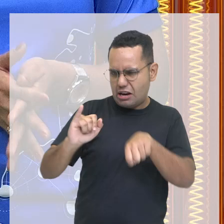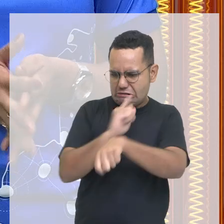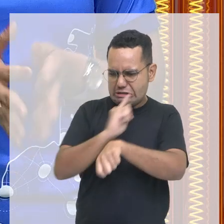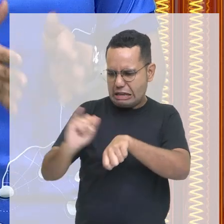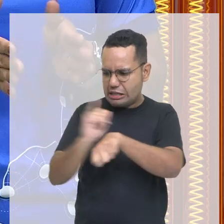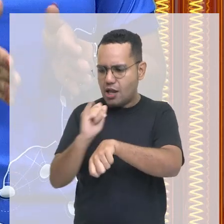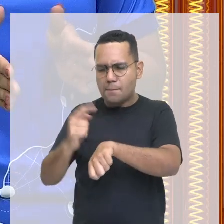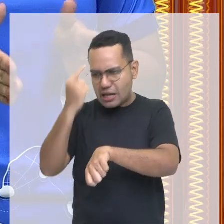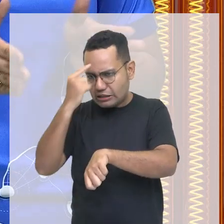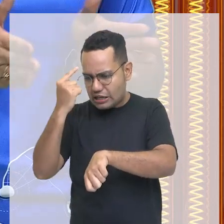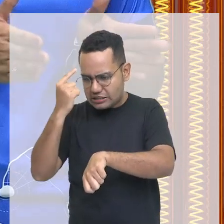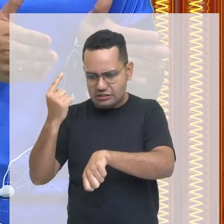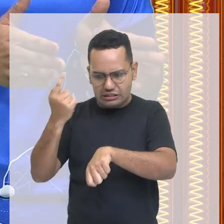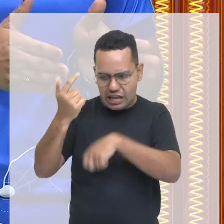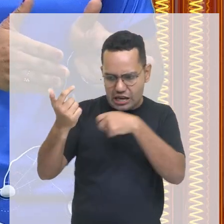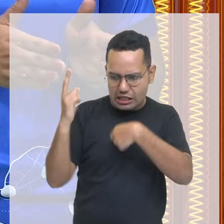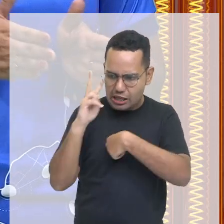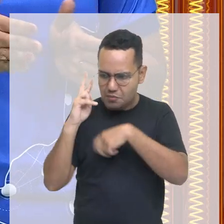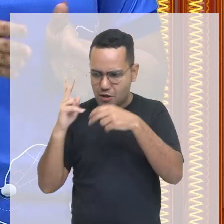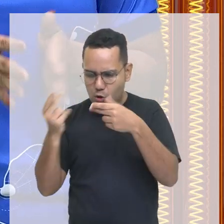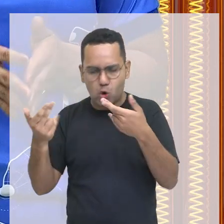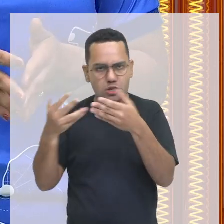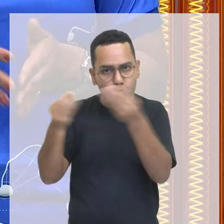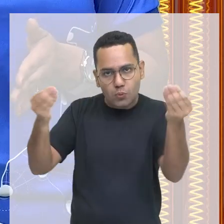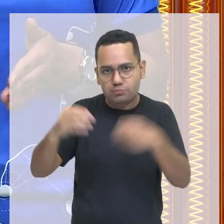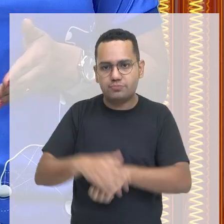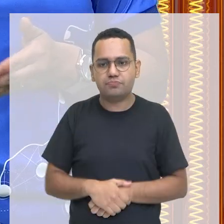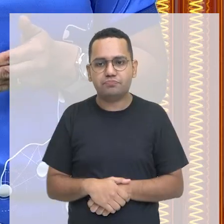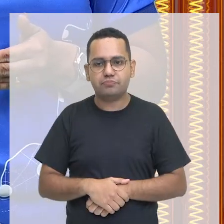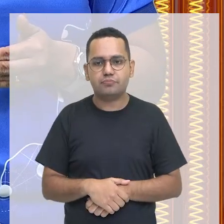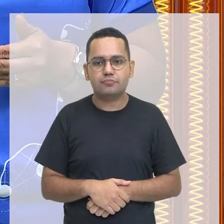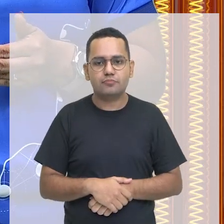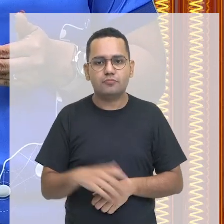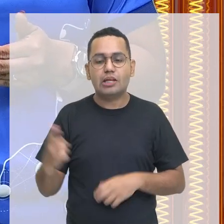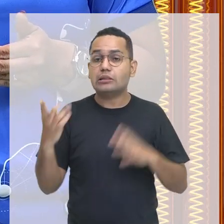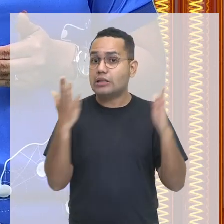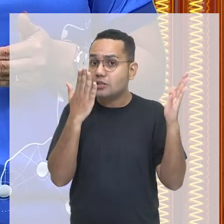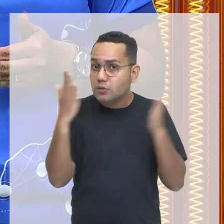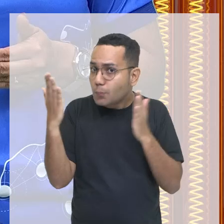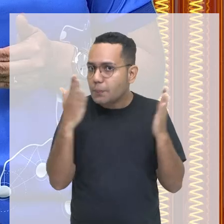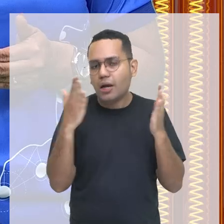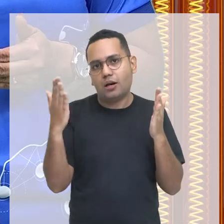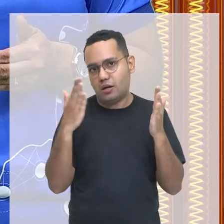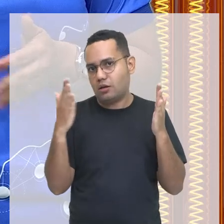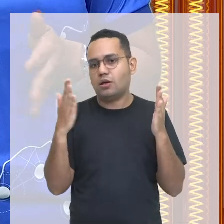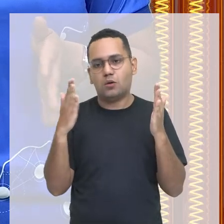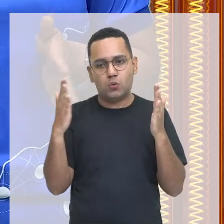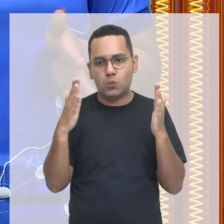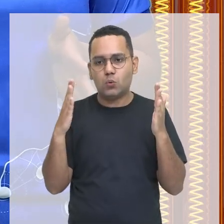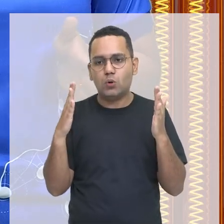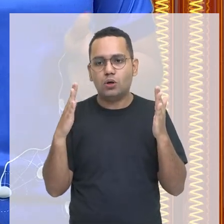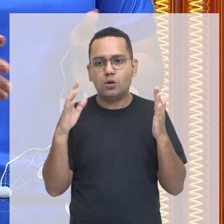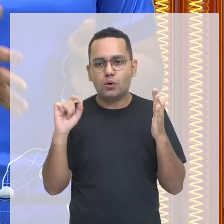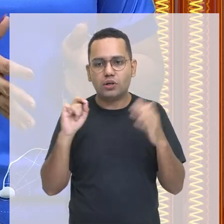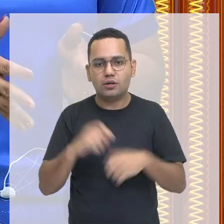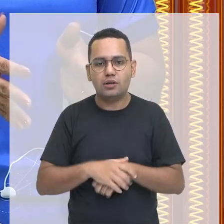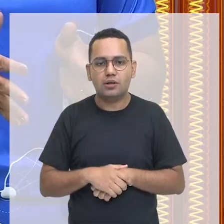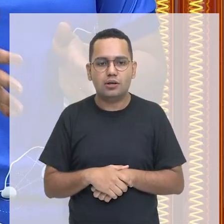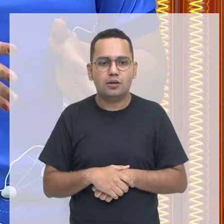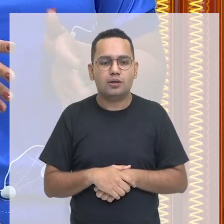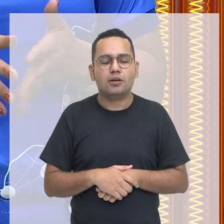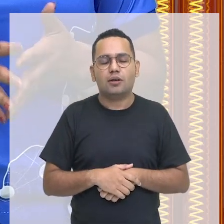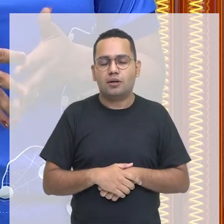União Soviética de 1927 até 1953, que é o ano da morte de